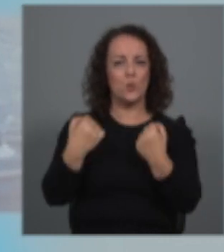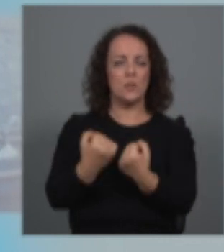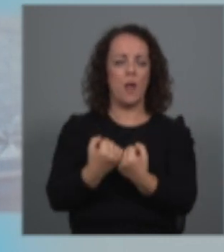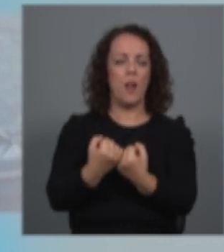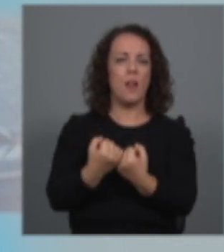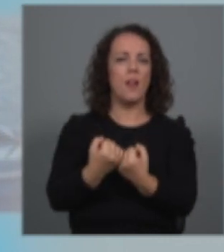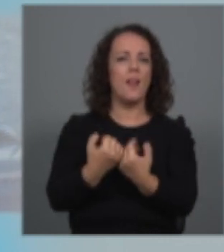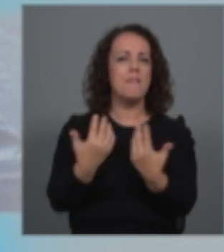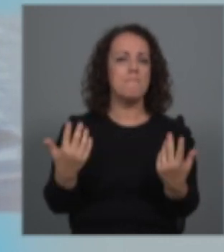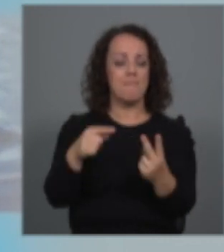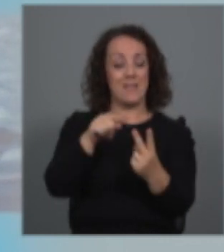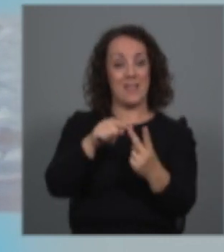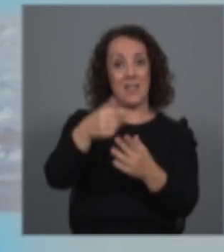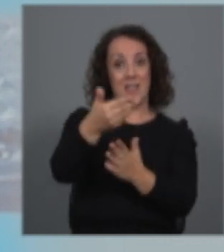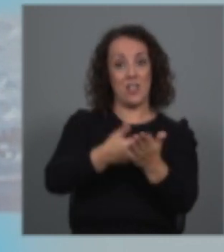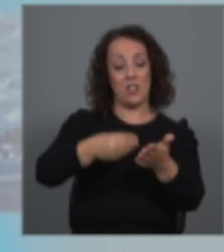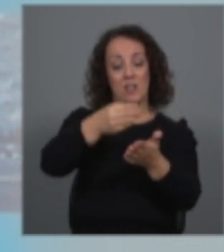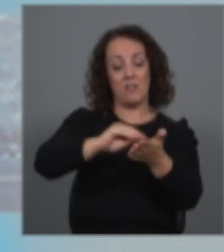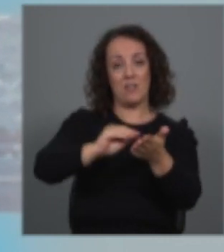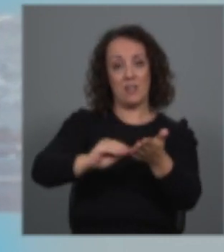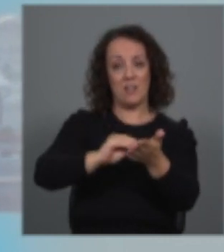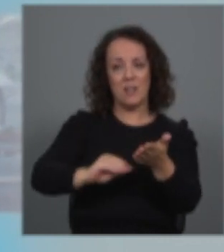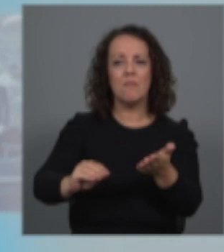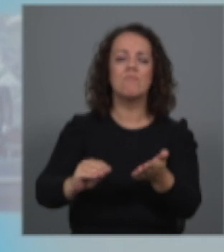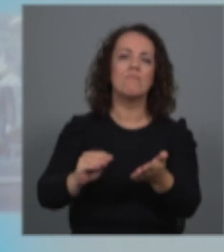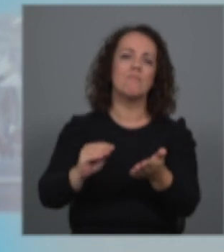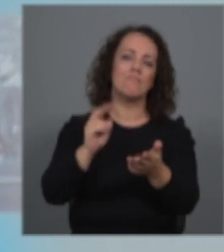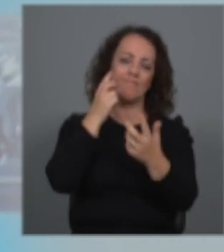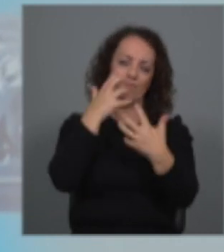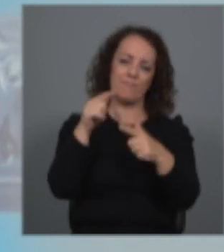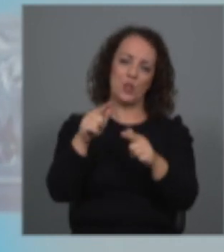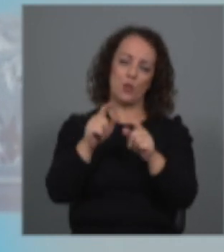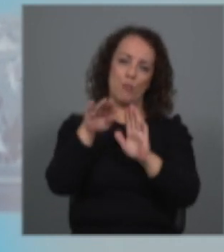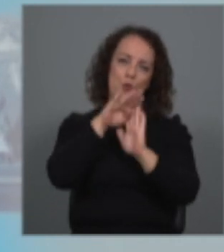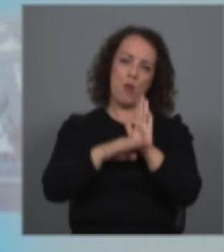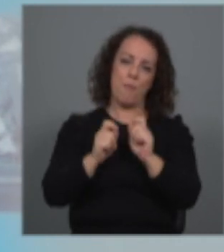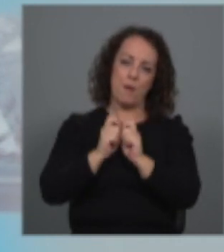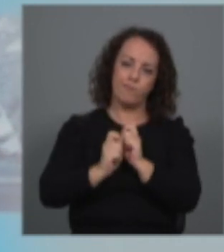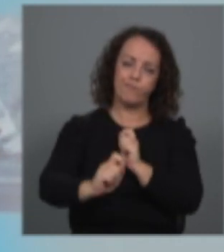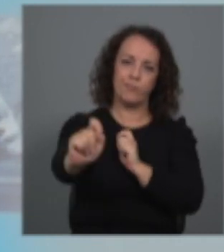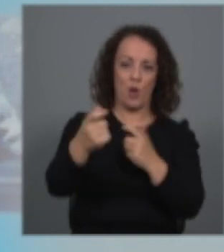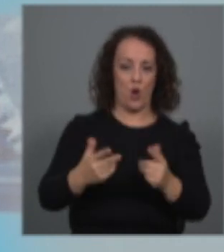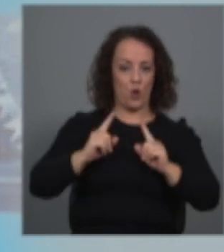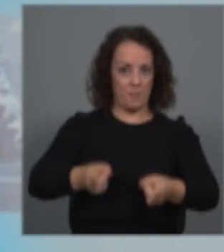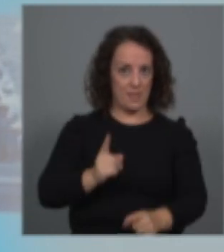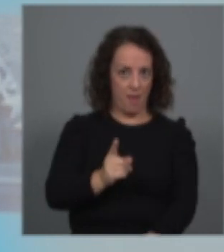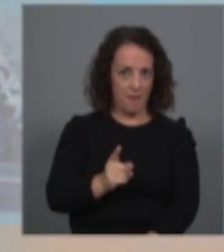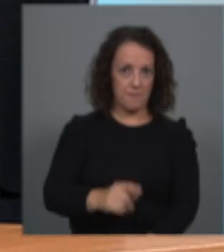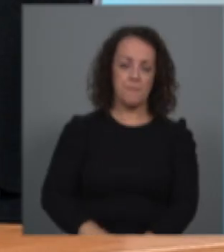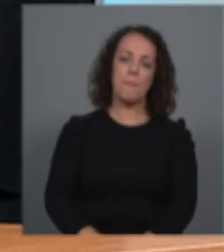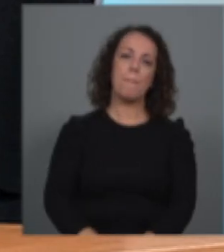Podemos encontrar nessa encíclica, Frei Fabrício Bordim, um programa para um ano que começa? Sim,